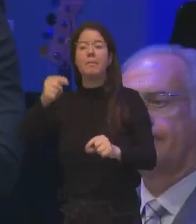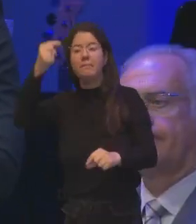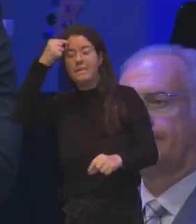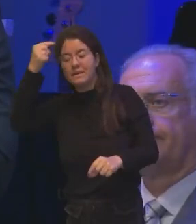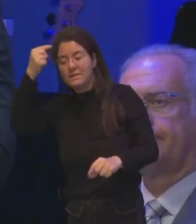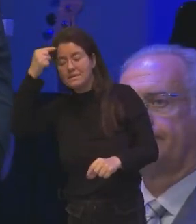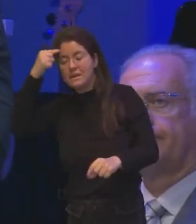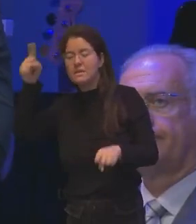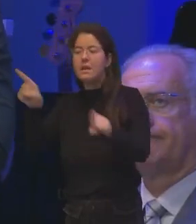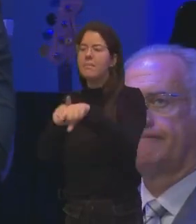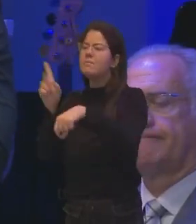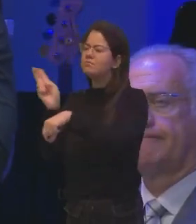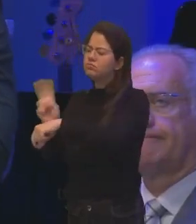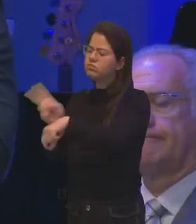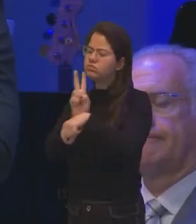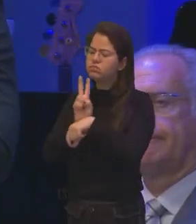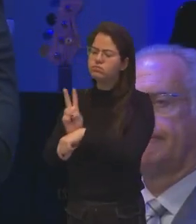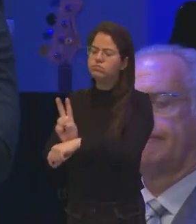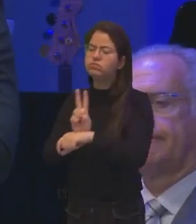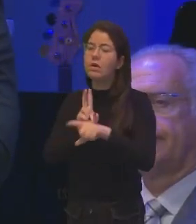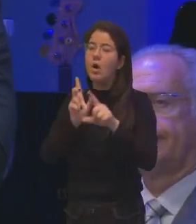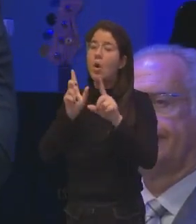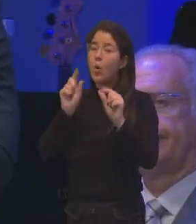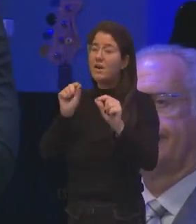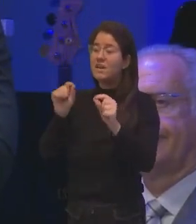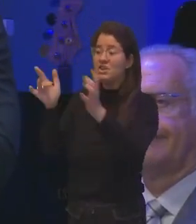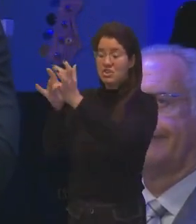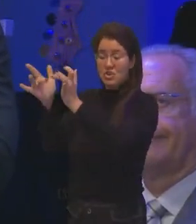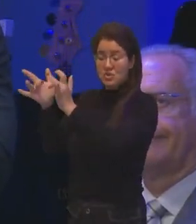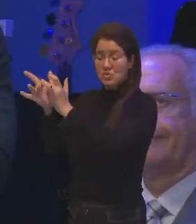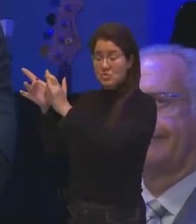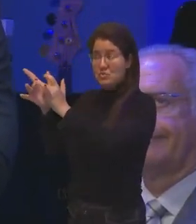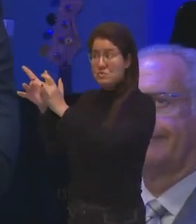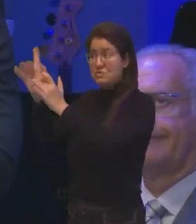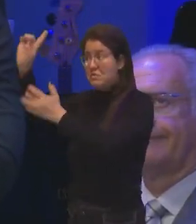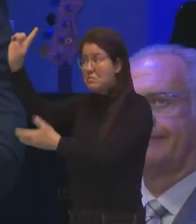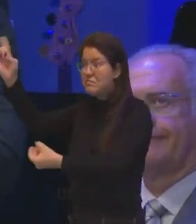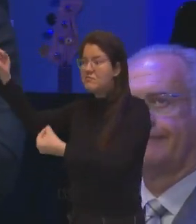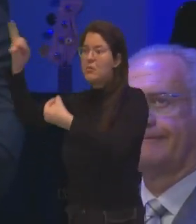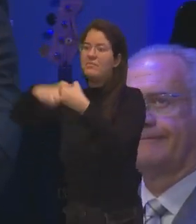a vigilância de que Cristo poderia voltar a qualquer momento.